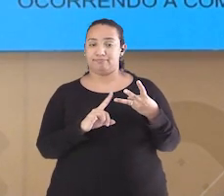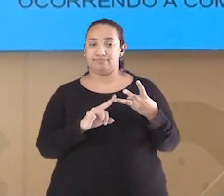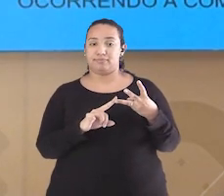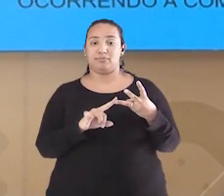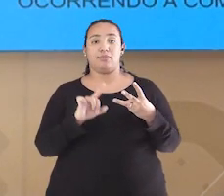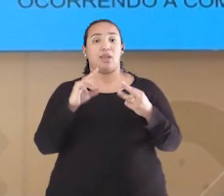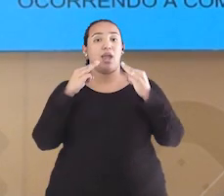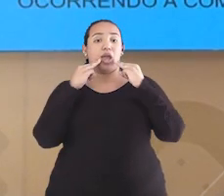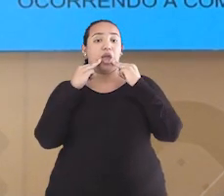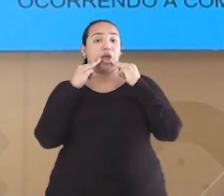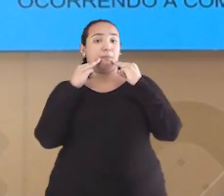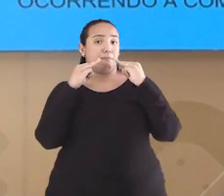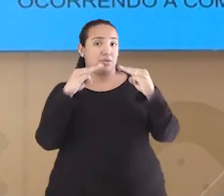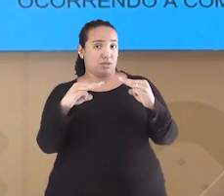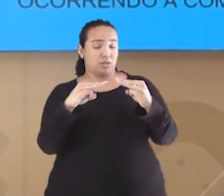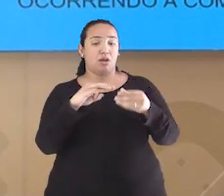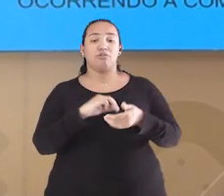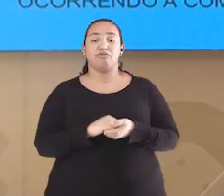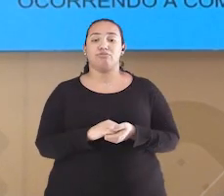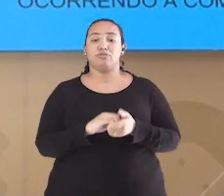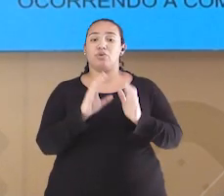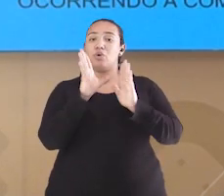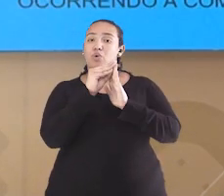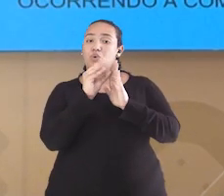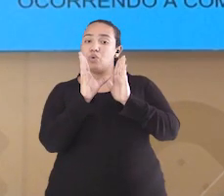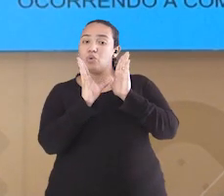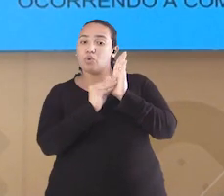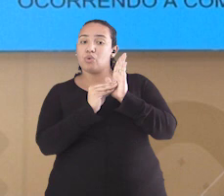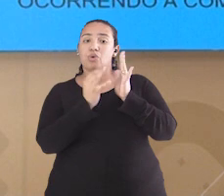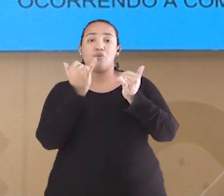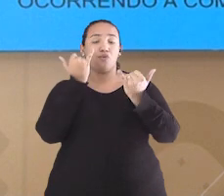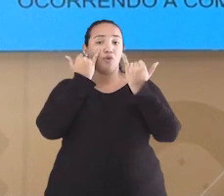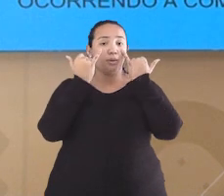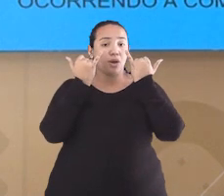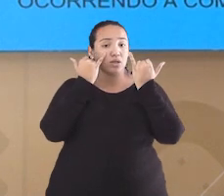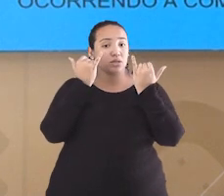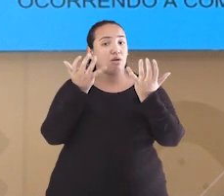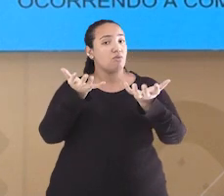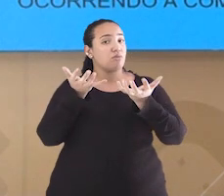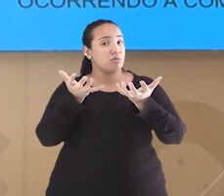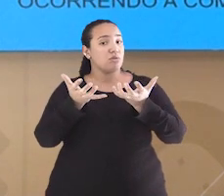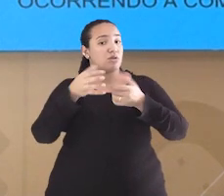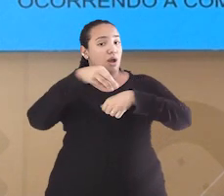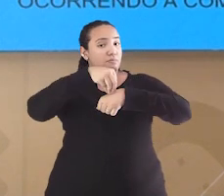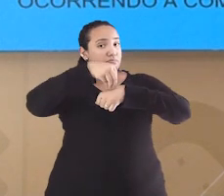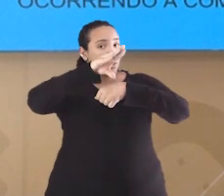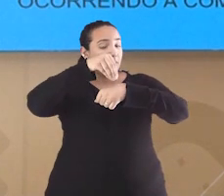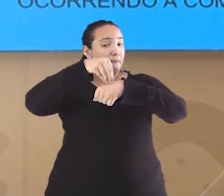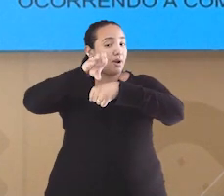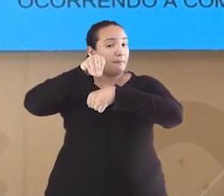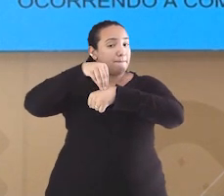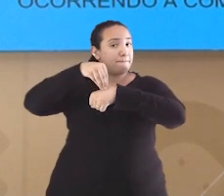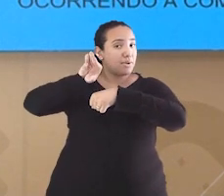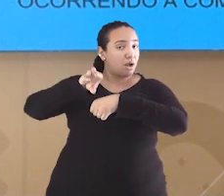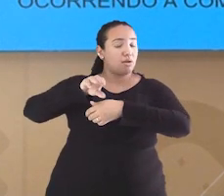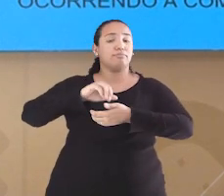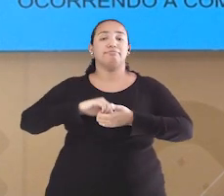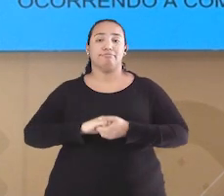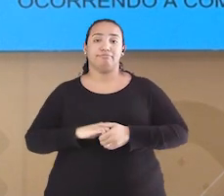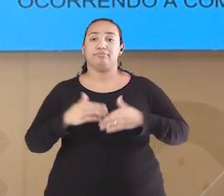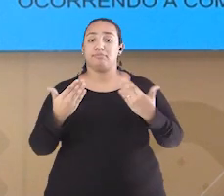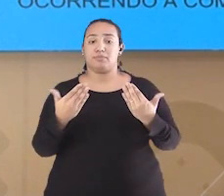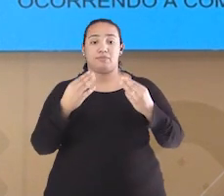mensagem, ou seja, é o conteúdo, a informação a qual se deseja passar. E, para